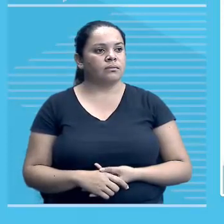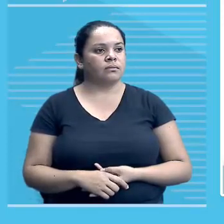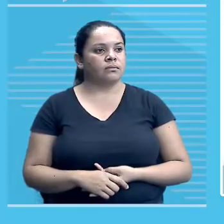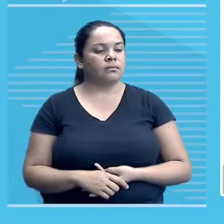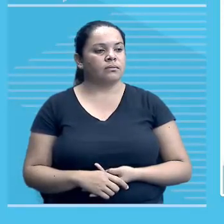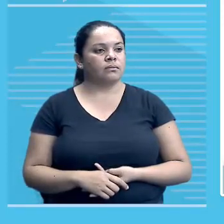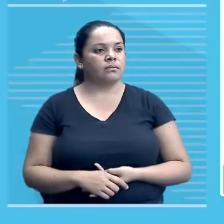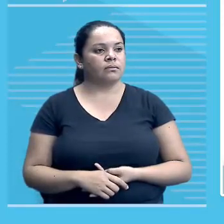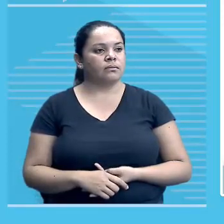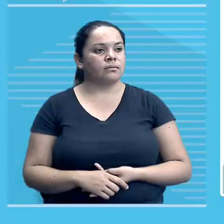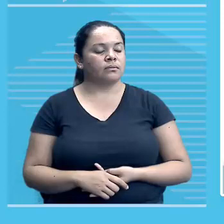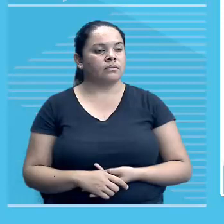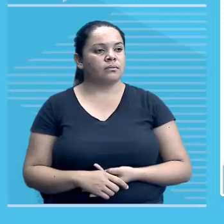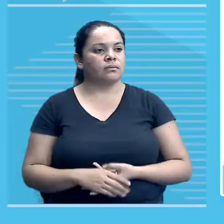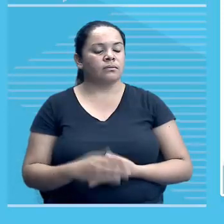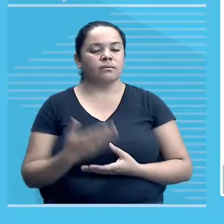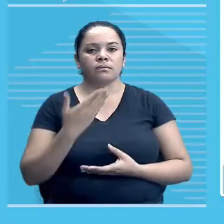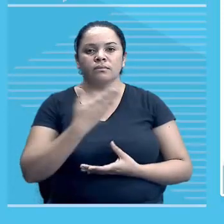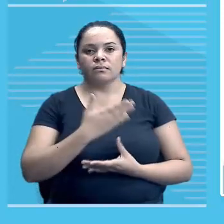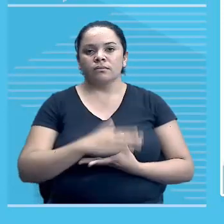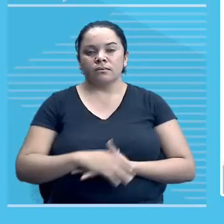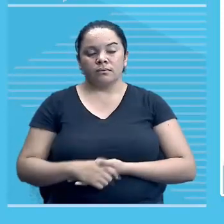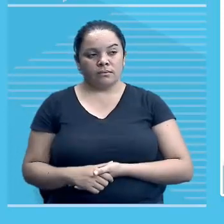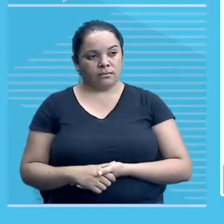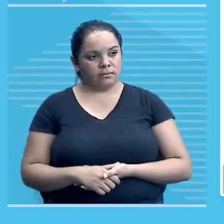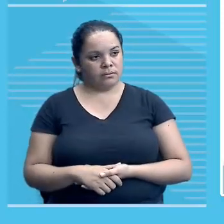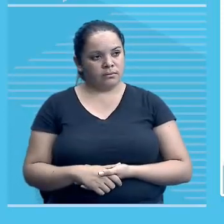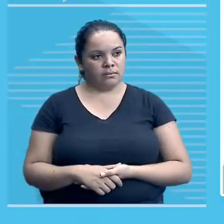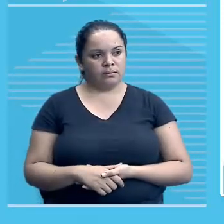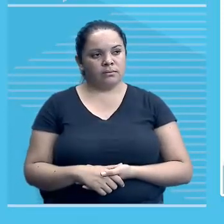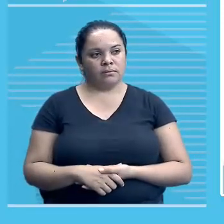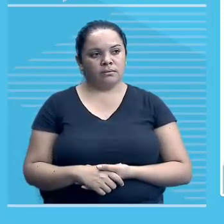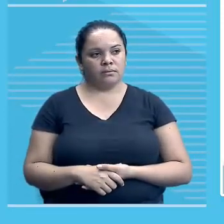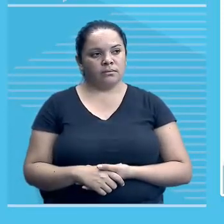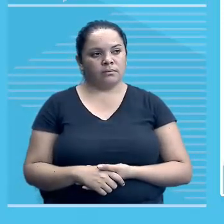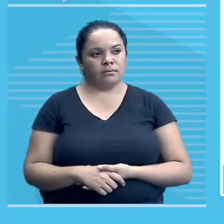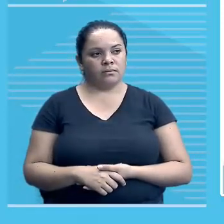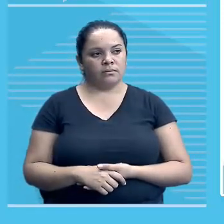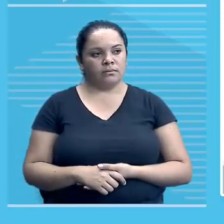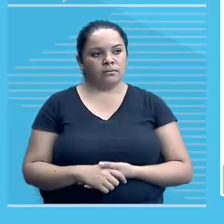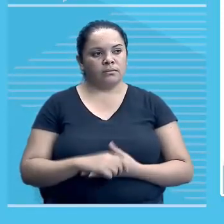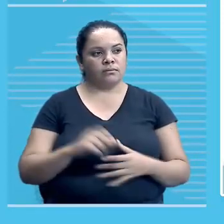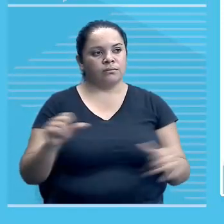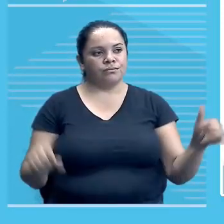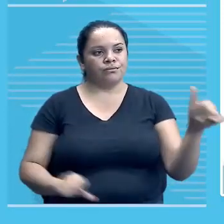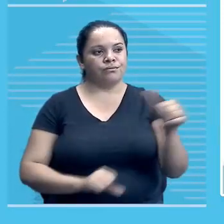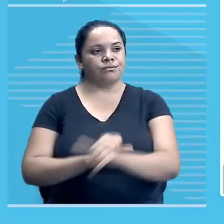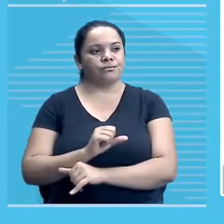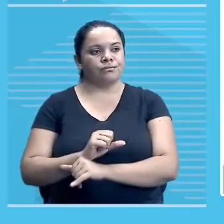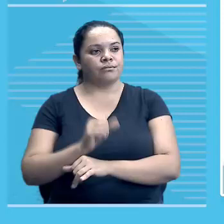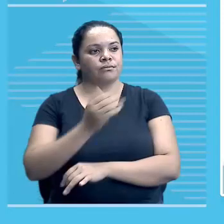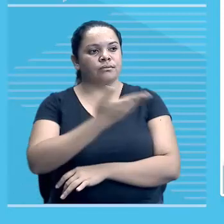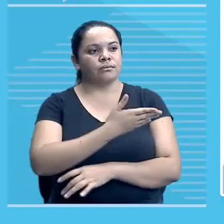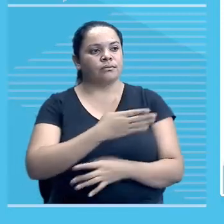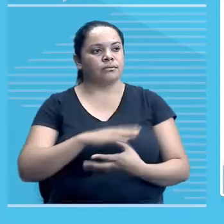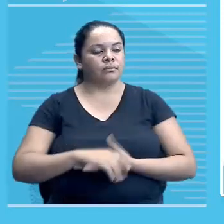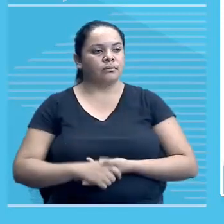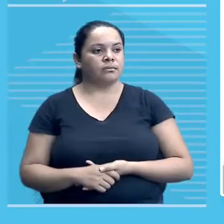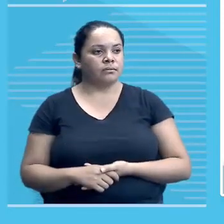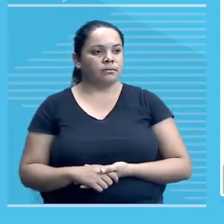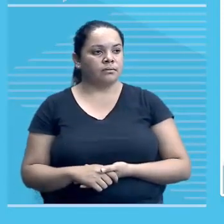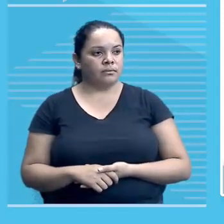mais c igual a zero. Organizando, passando 32 para o outro lado, menos